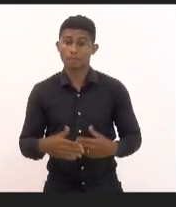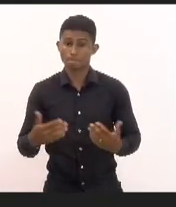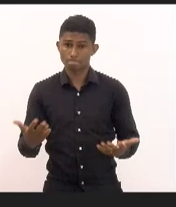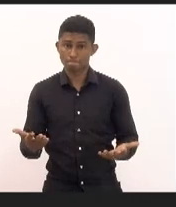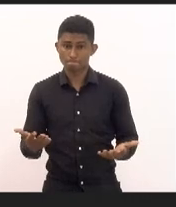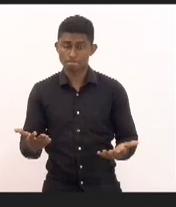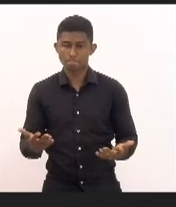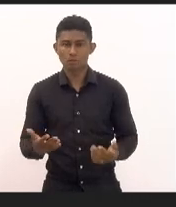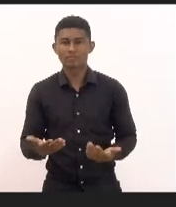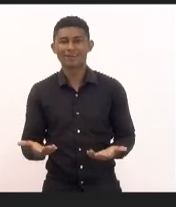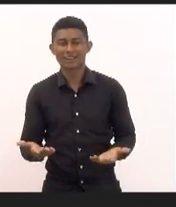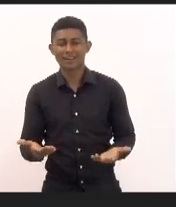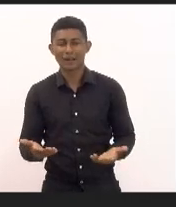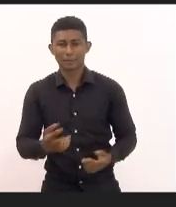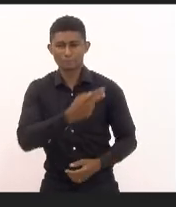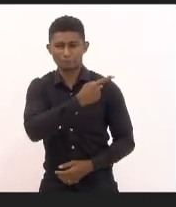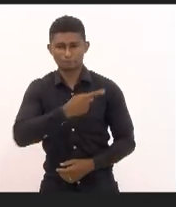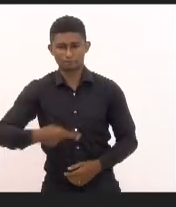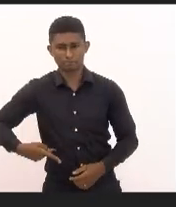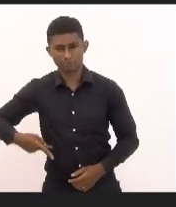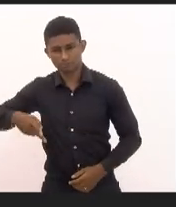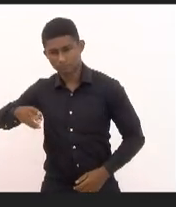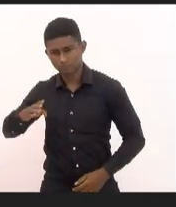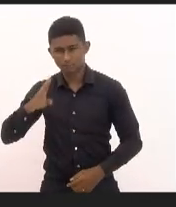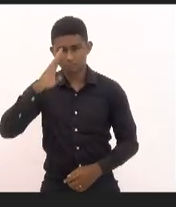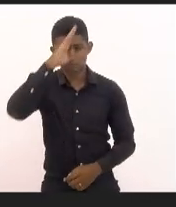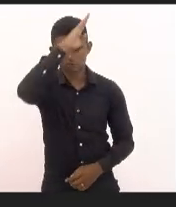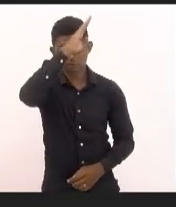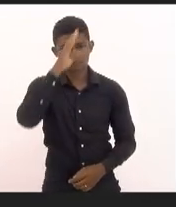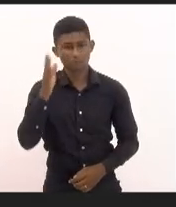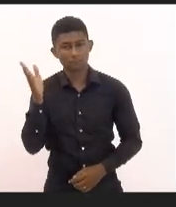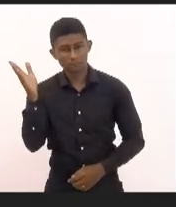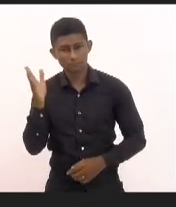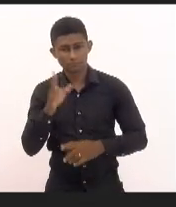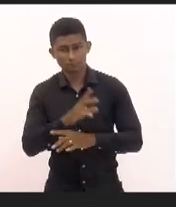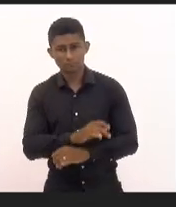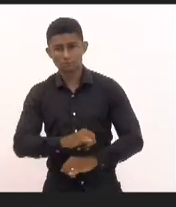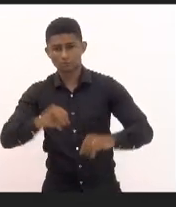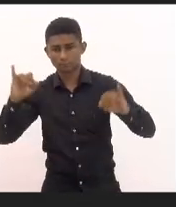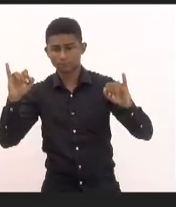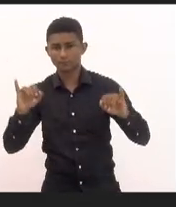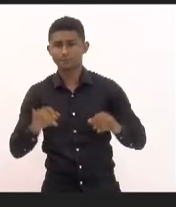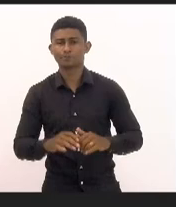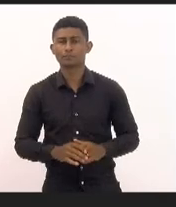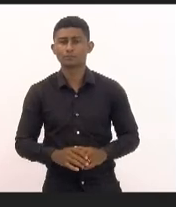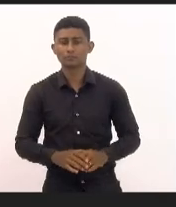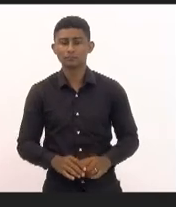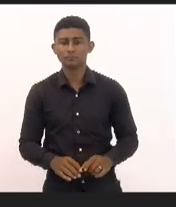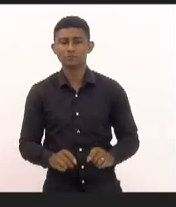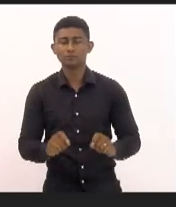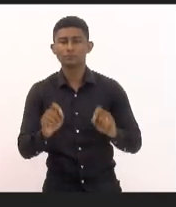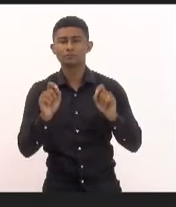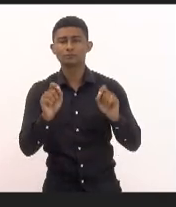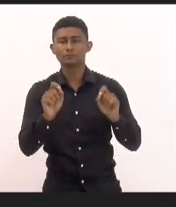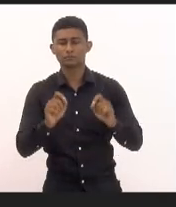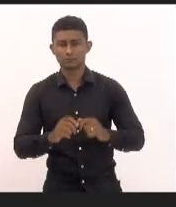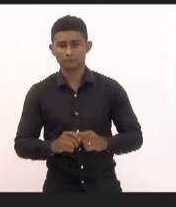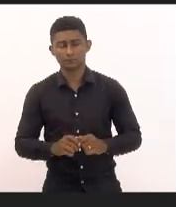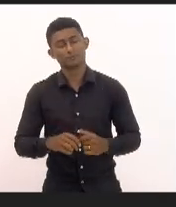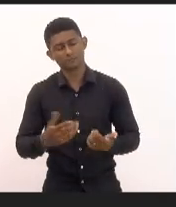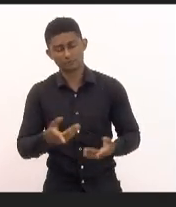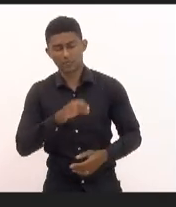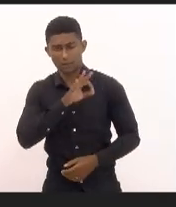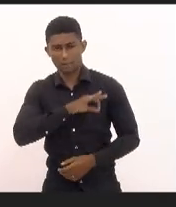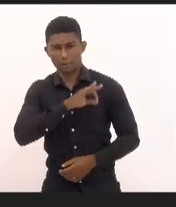o presidente Jair Bolsonaro, não é, ele anunciou né, a sete, é esse